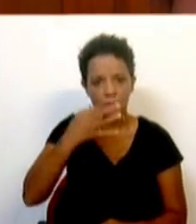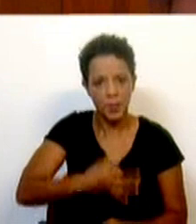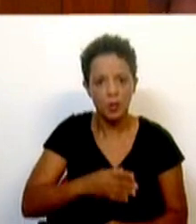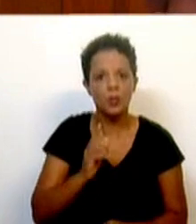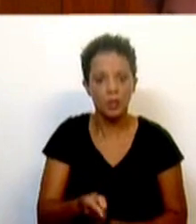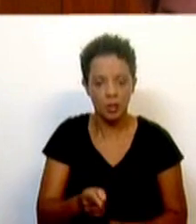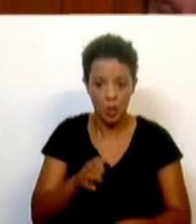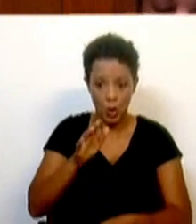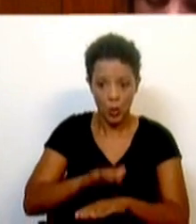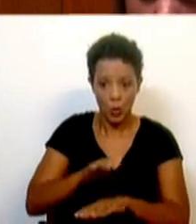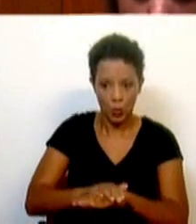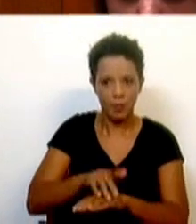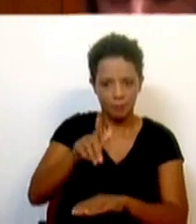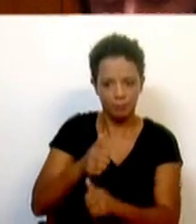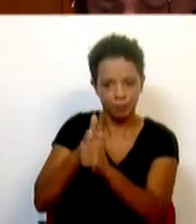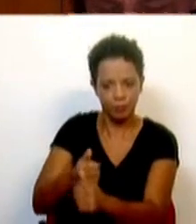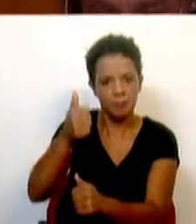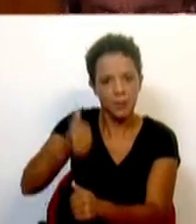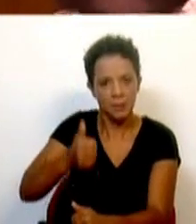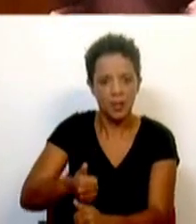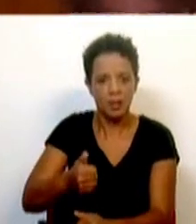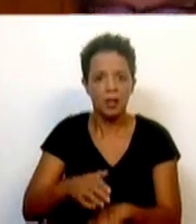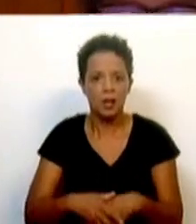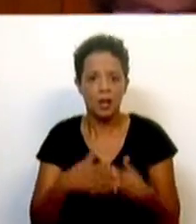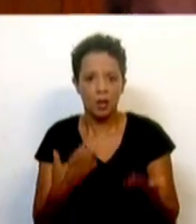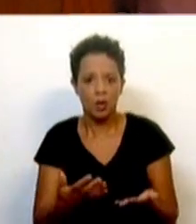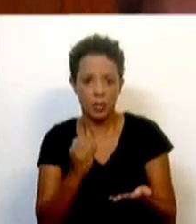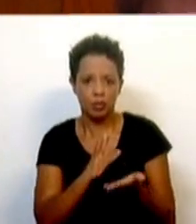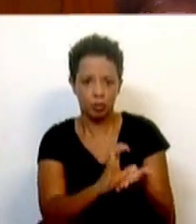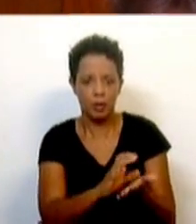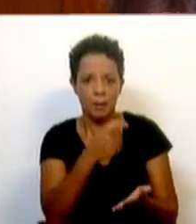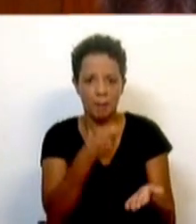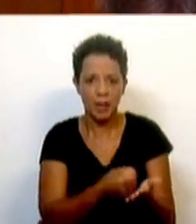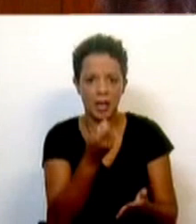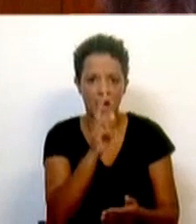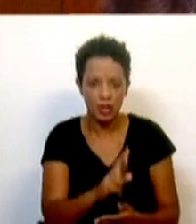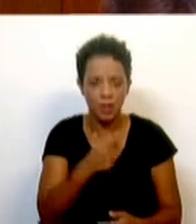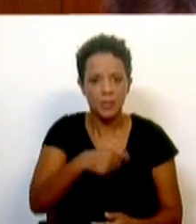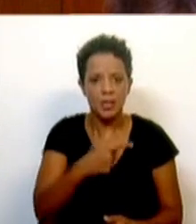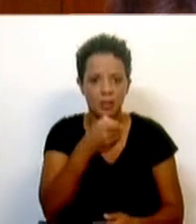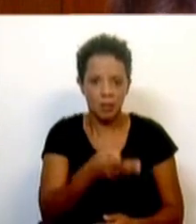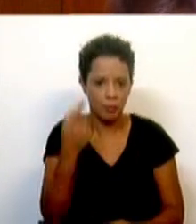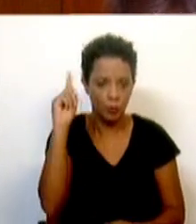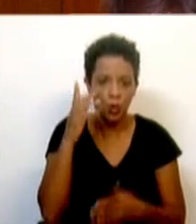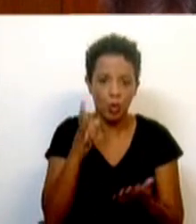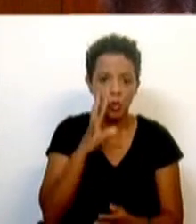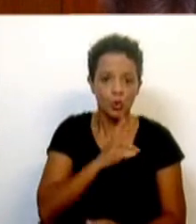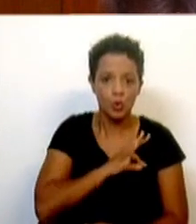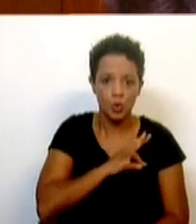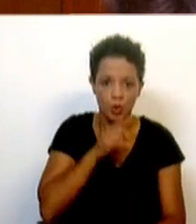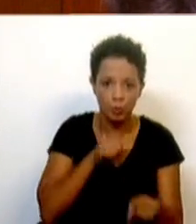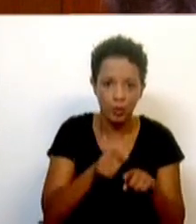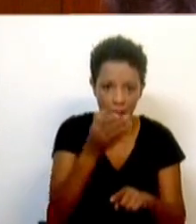que, por termos feito o que devíamos fazer, não temos nenhuma indenização a pagar à ex-Presidente da TAP. Agora vejo que o Sr.